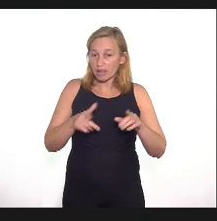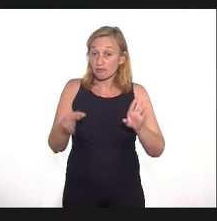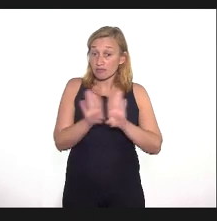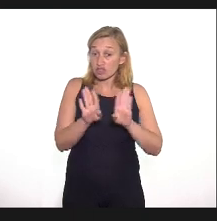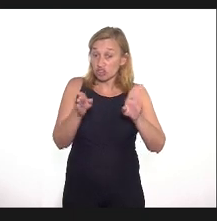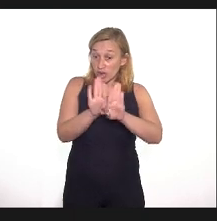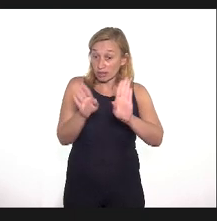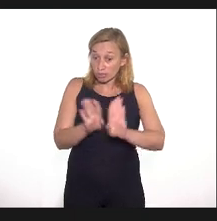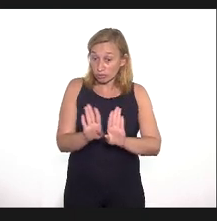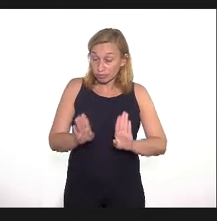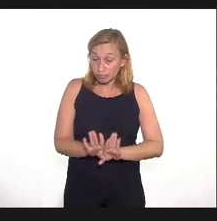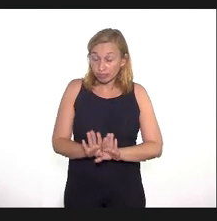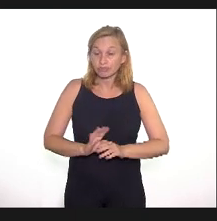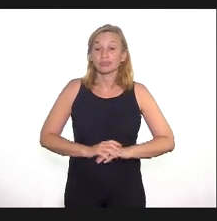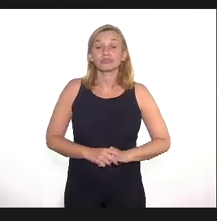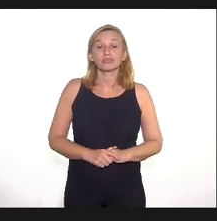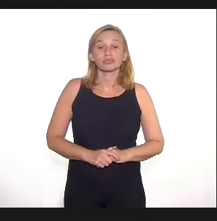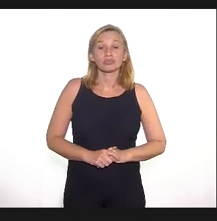fechados,